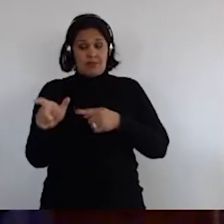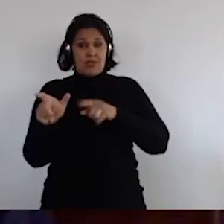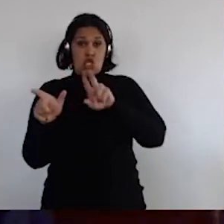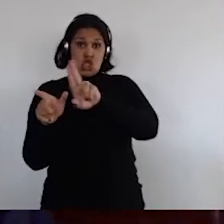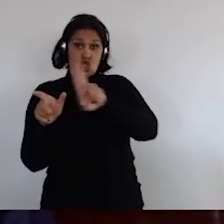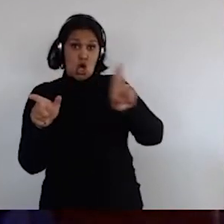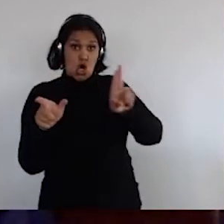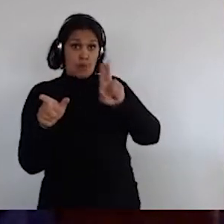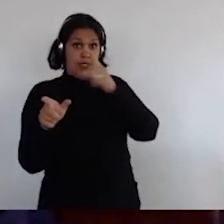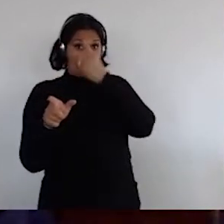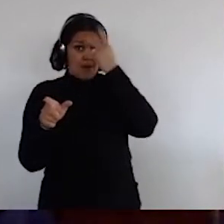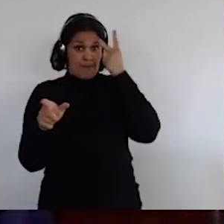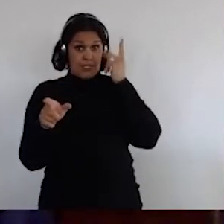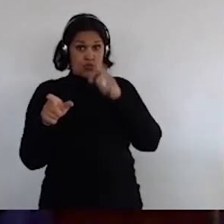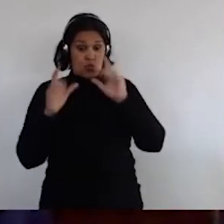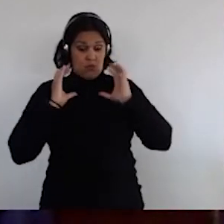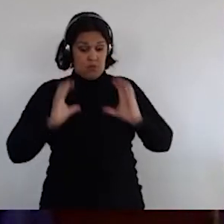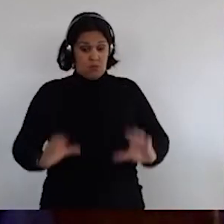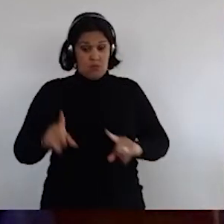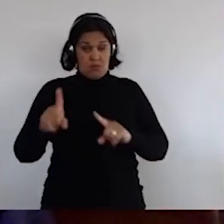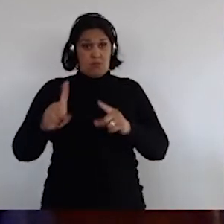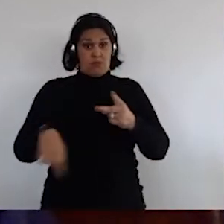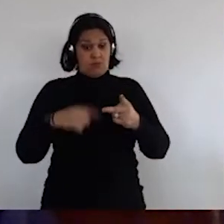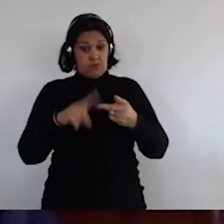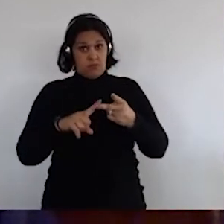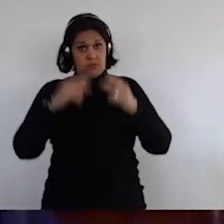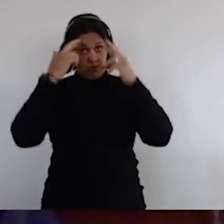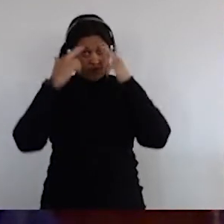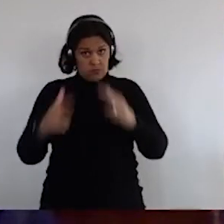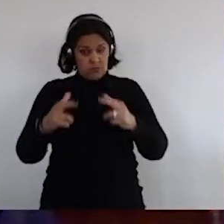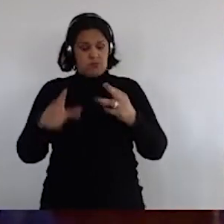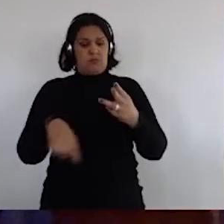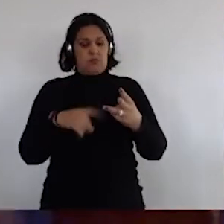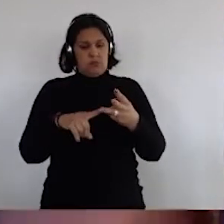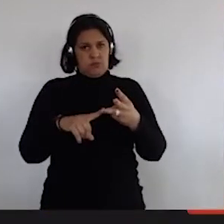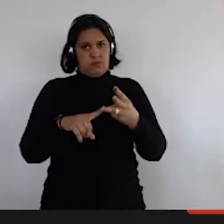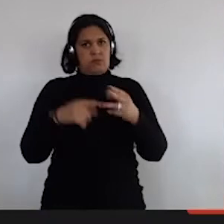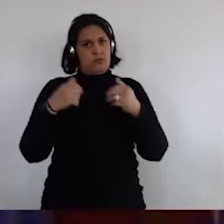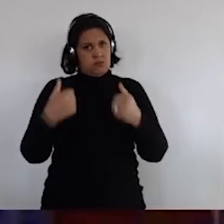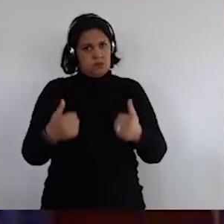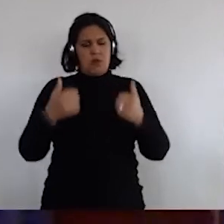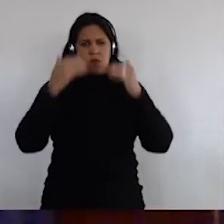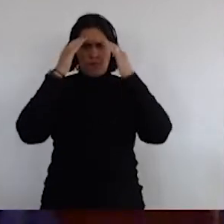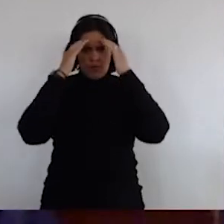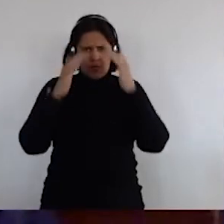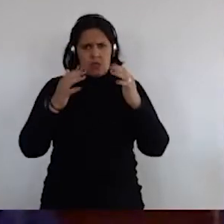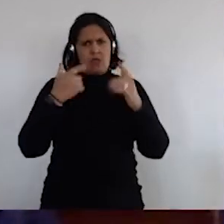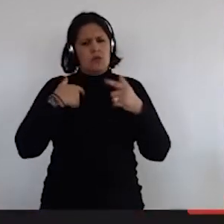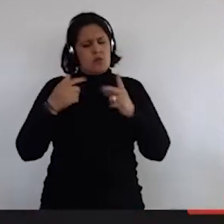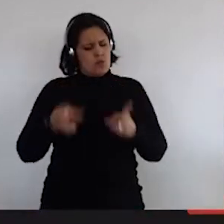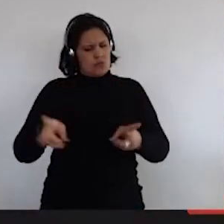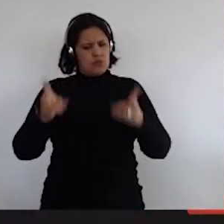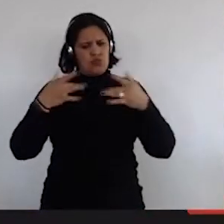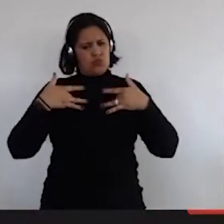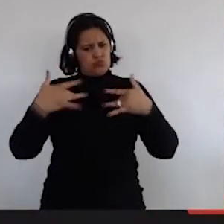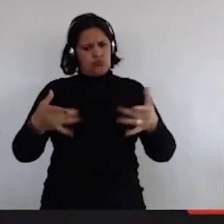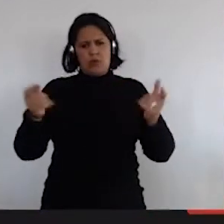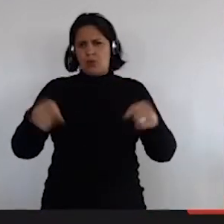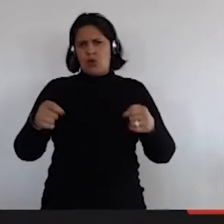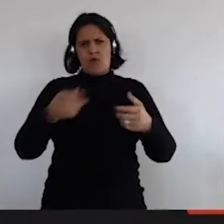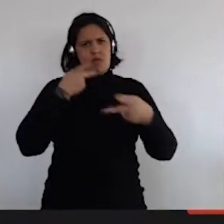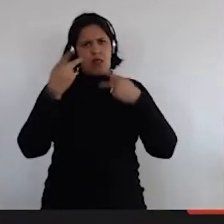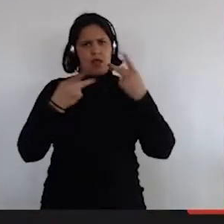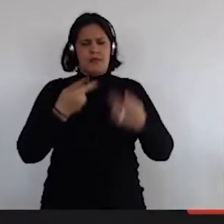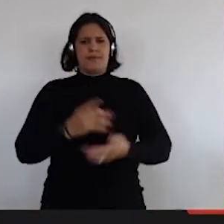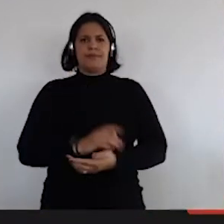pelo cidadão e em respeito ao cidadão. Muito obrigado, presidente Okuzuko, eu fico à disposição para as demais manifestações.